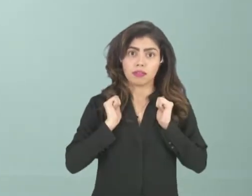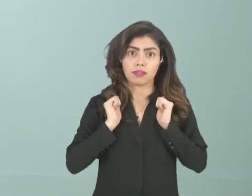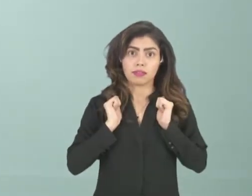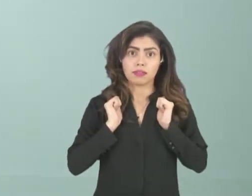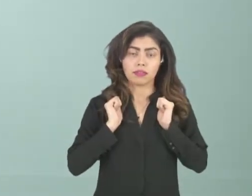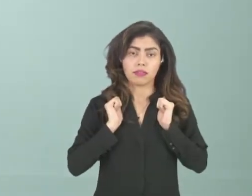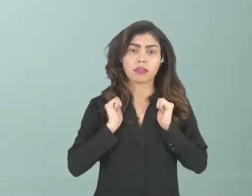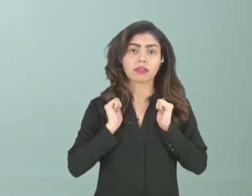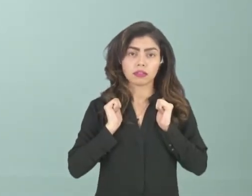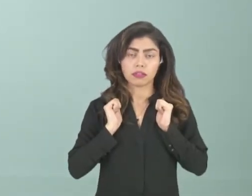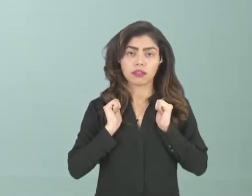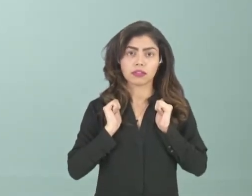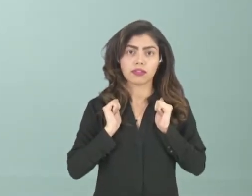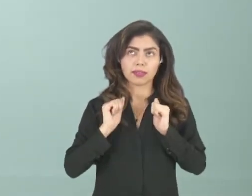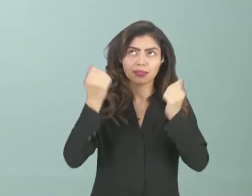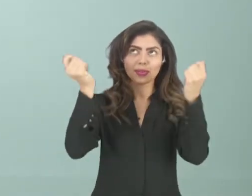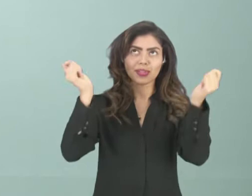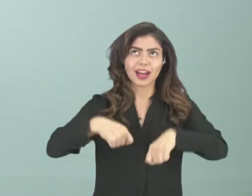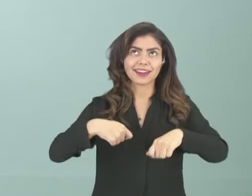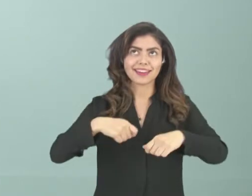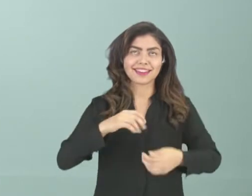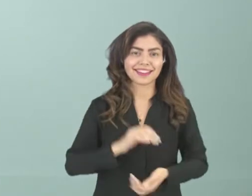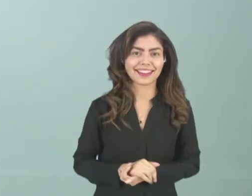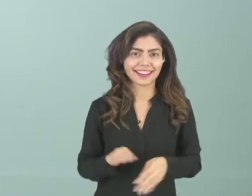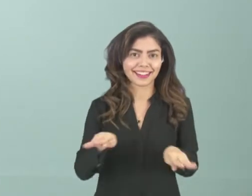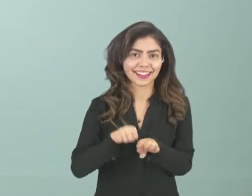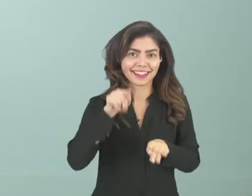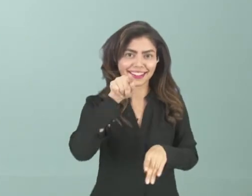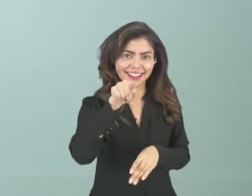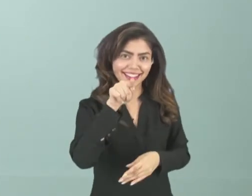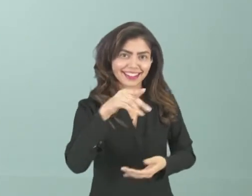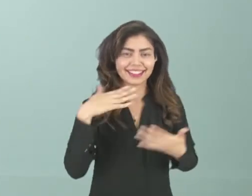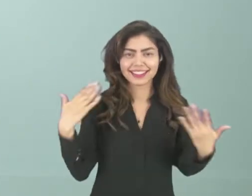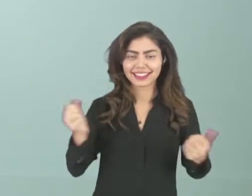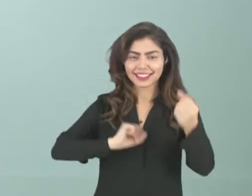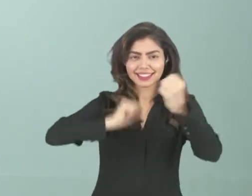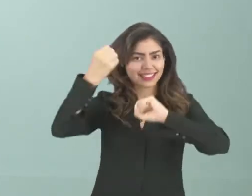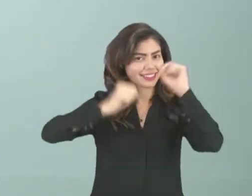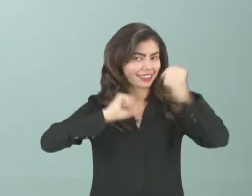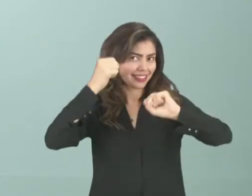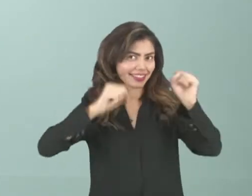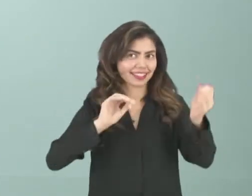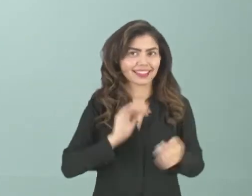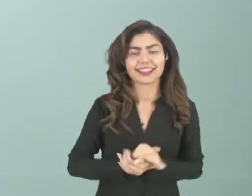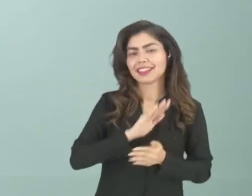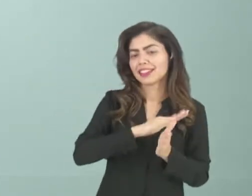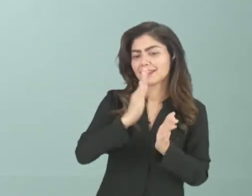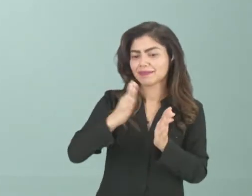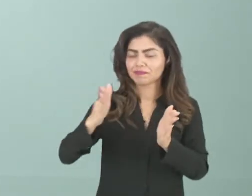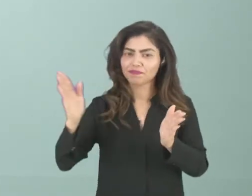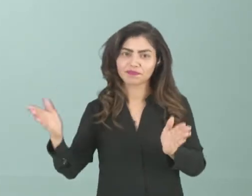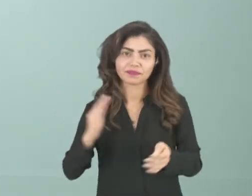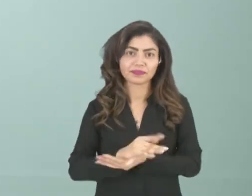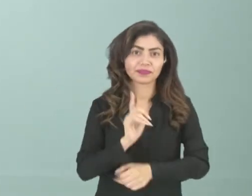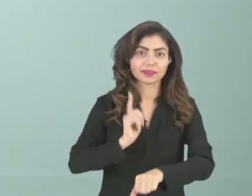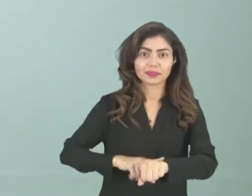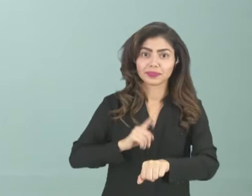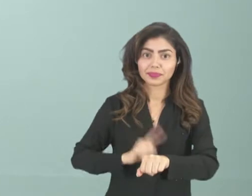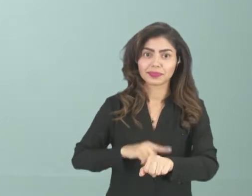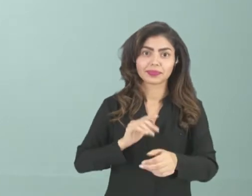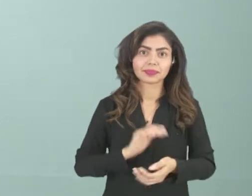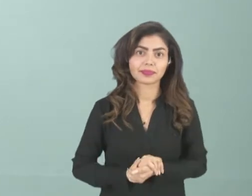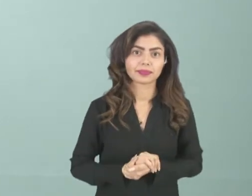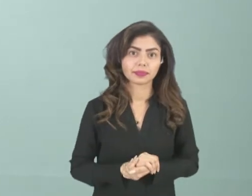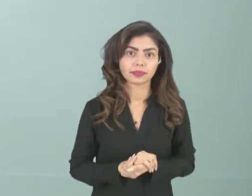era possível na época, e aí essas indústrias, com o passar do tempo também nós podemos